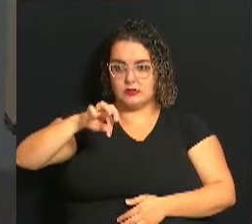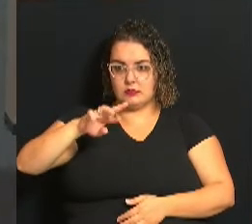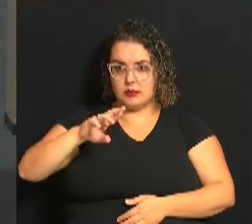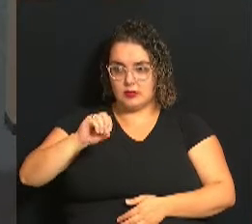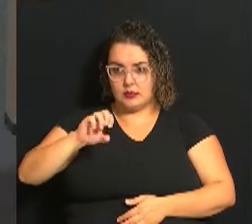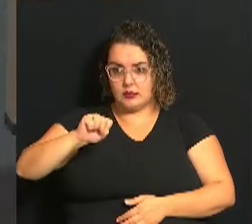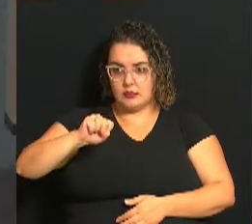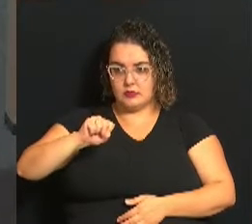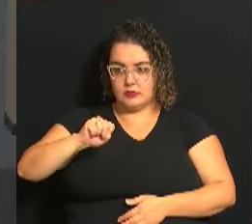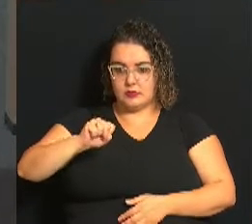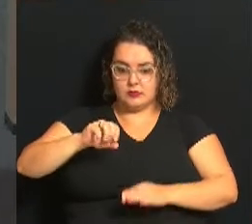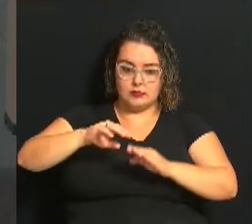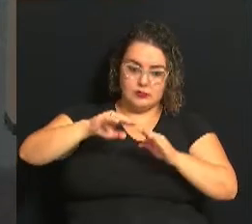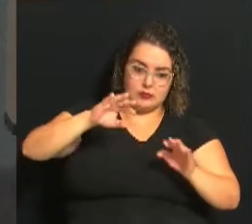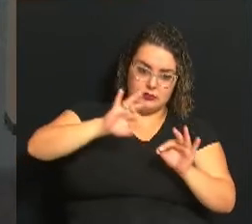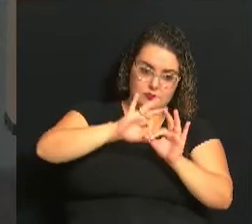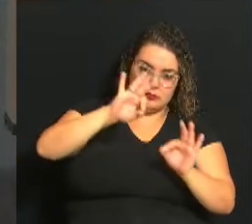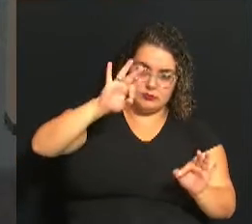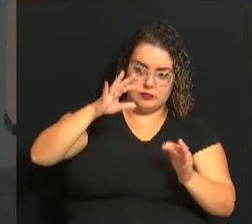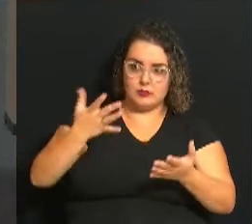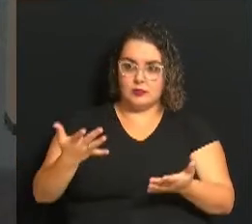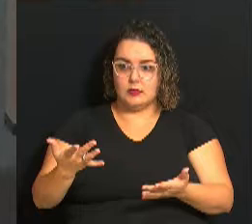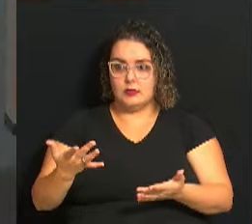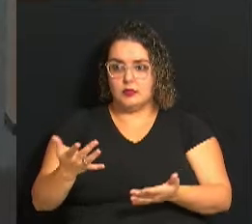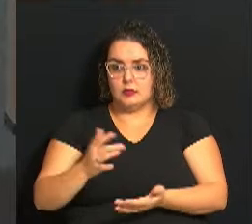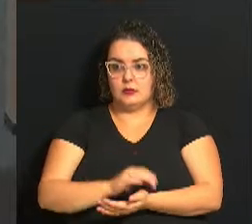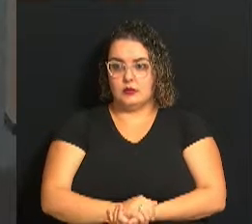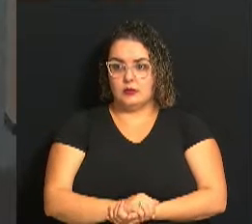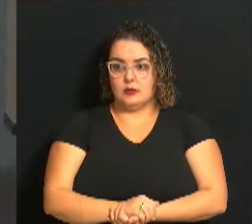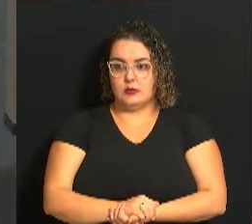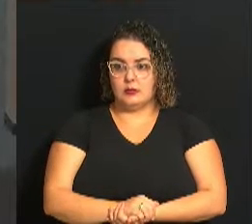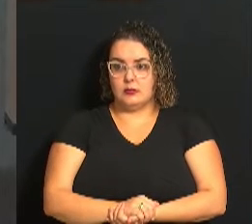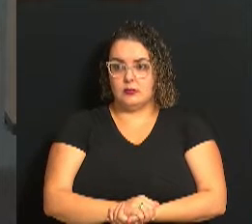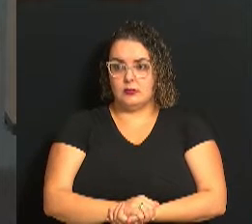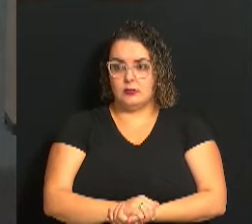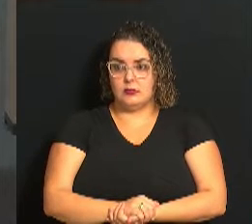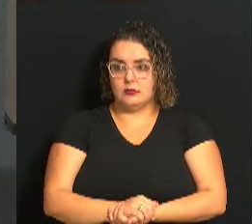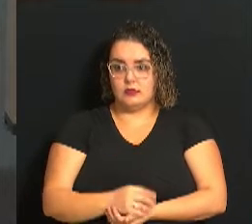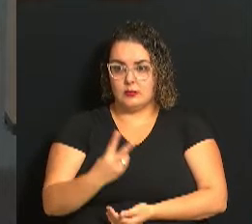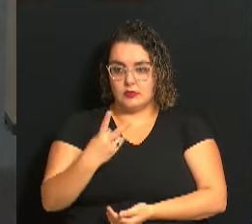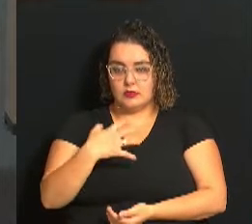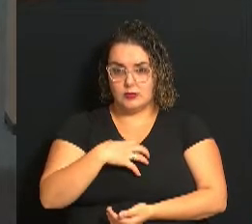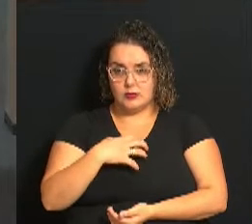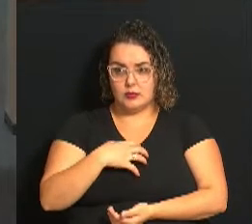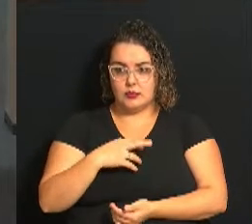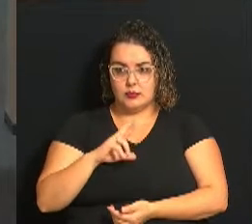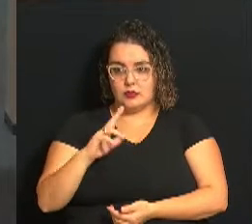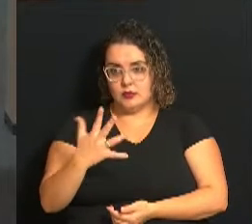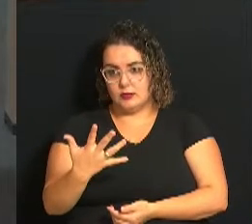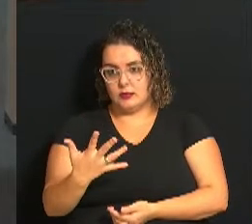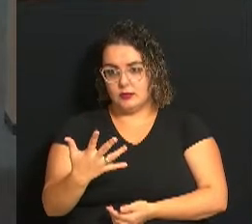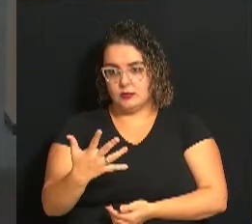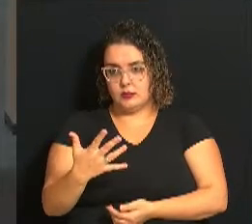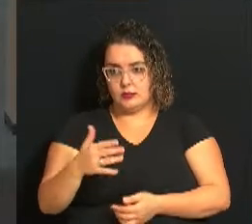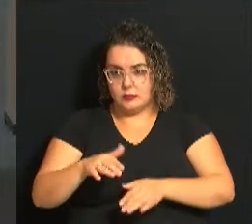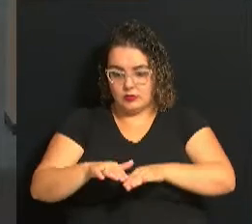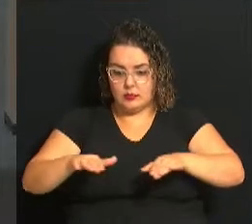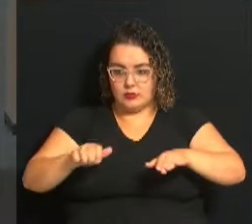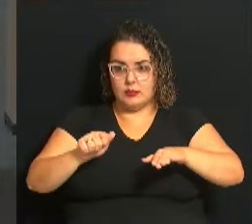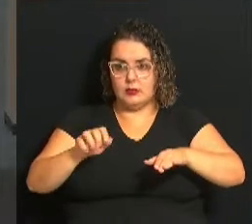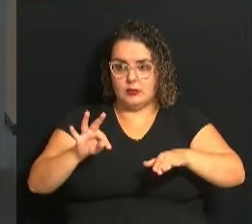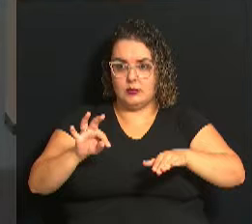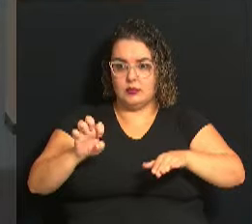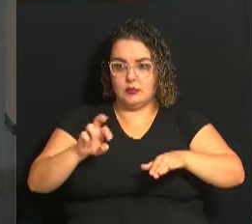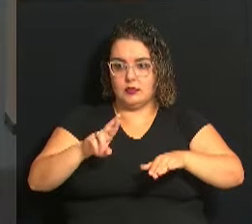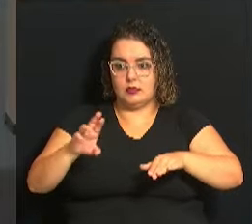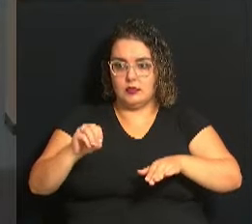Então, para resolver o meu problema, eu tenho duas formas de resolver, né? Ou aterro, ou caixão perdido, como